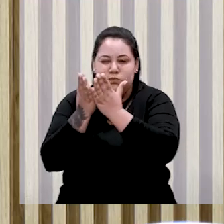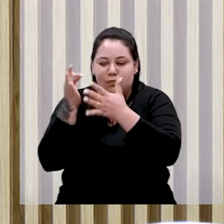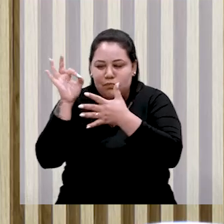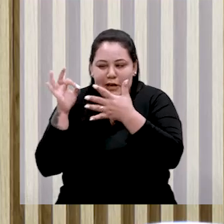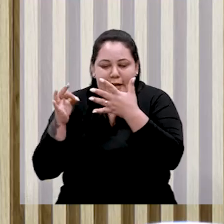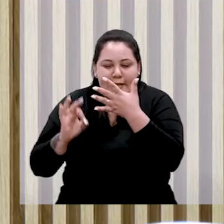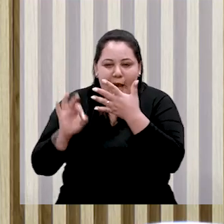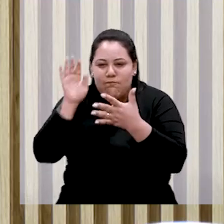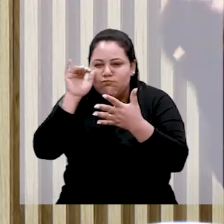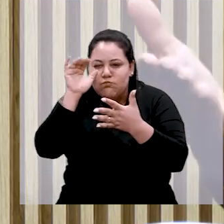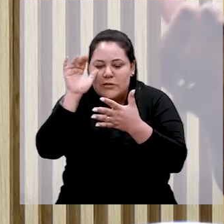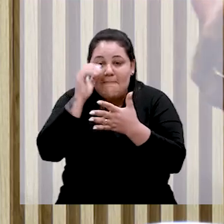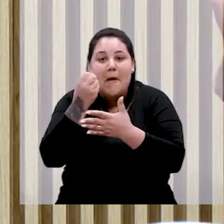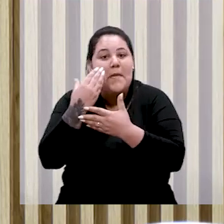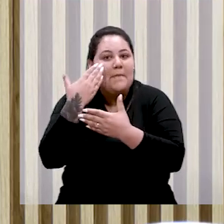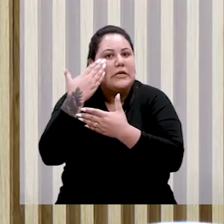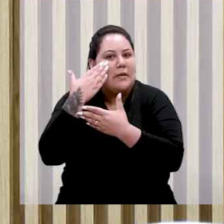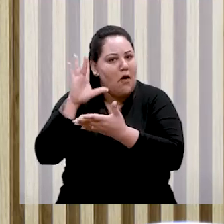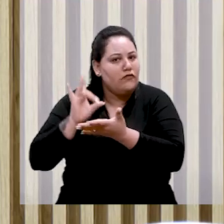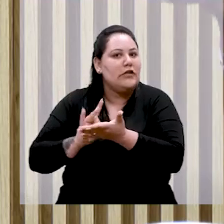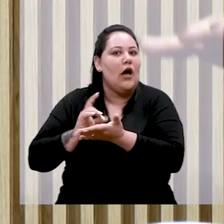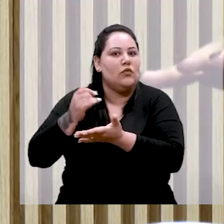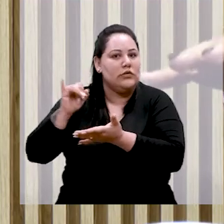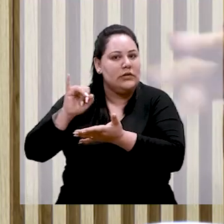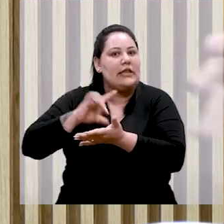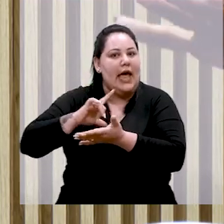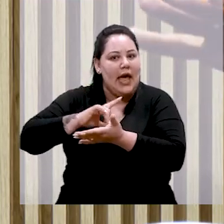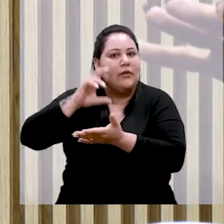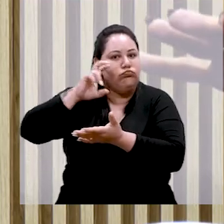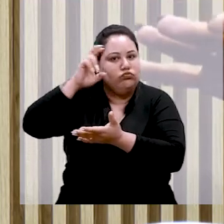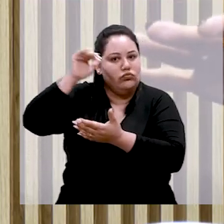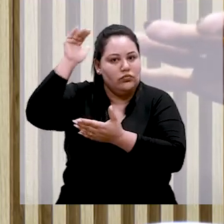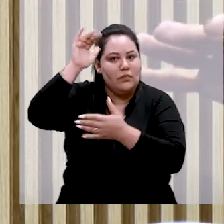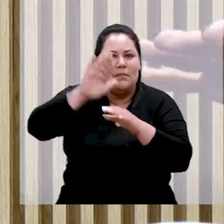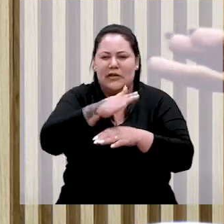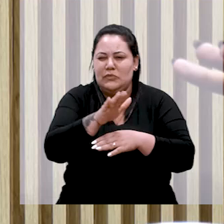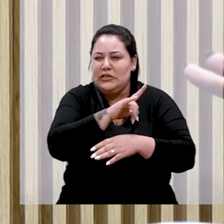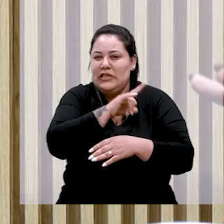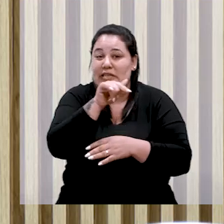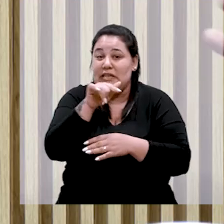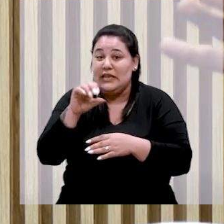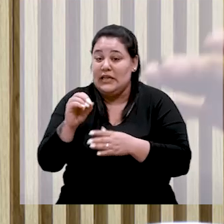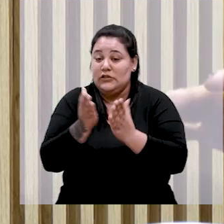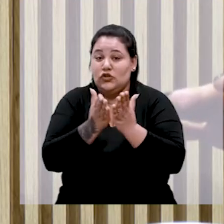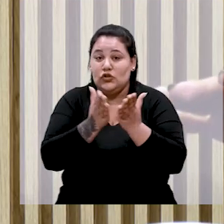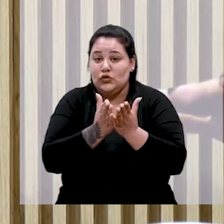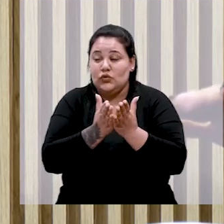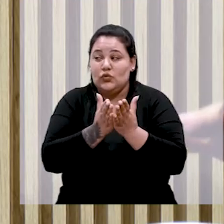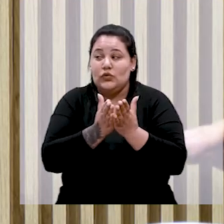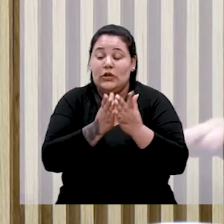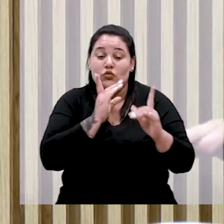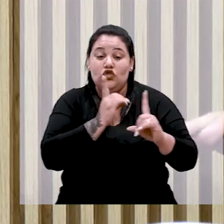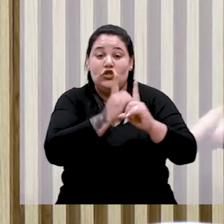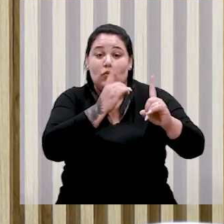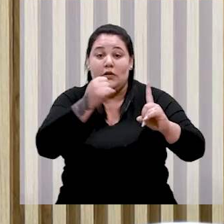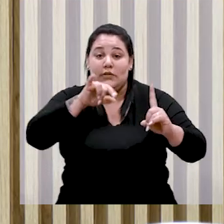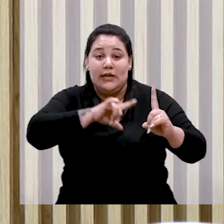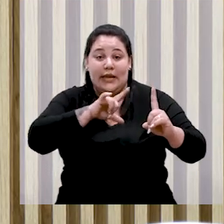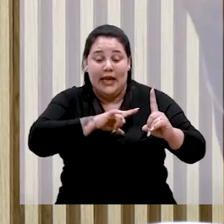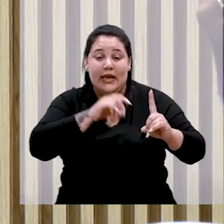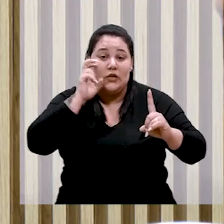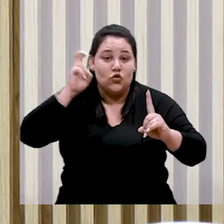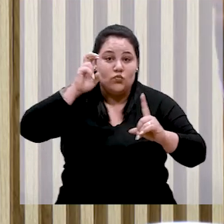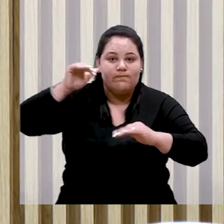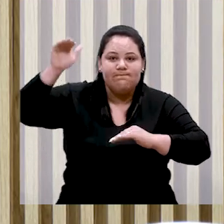bastante criteriosa para poder trazer esse apoio, mas nós já temos cerca de 70 estudantes identificados ou em processo de